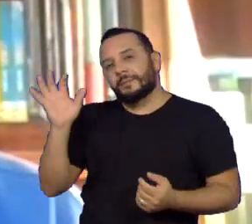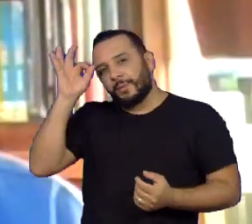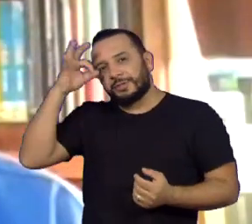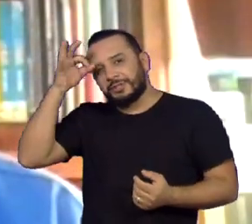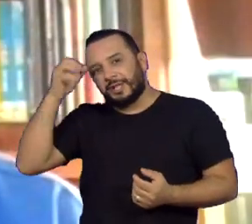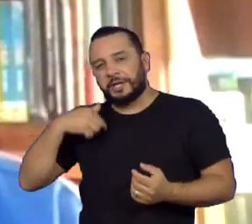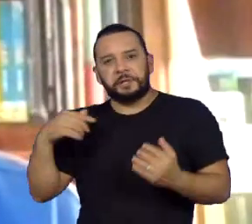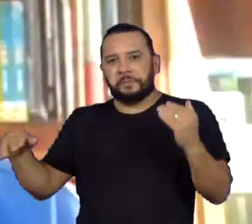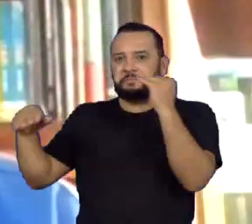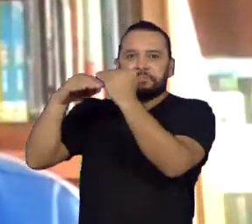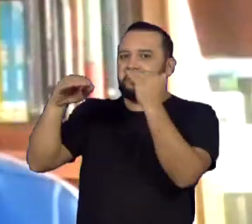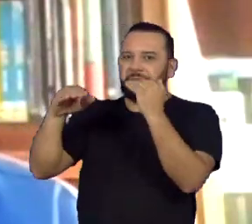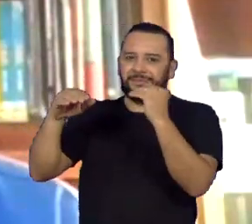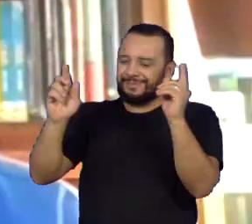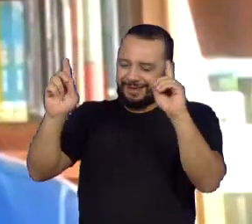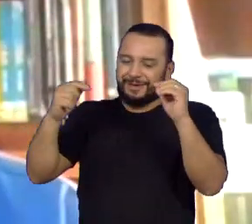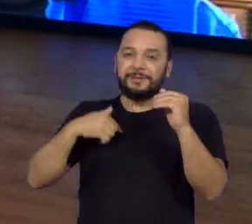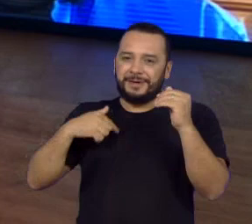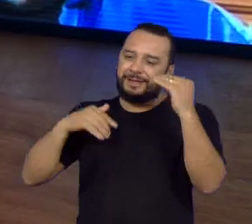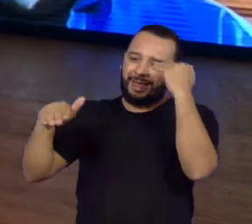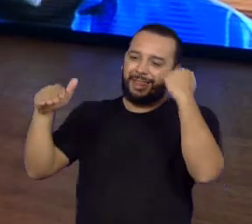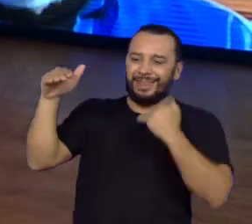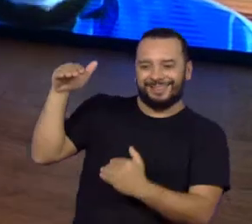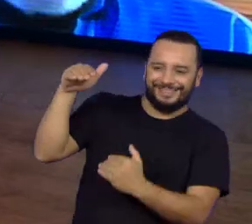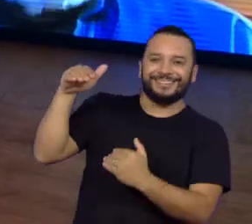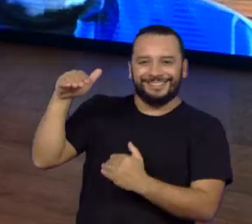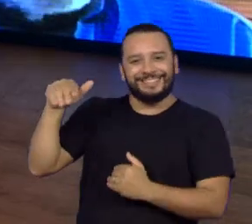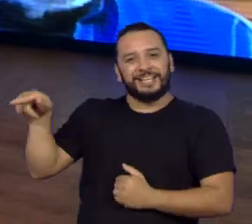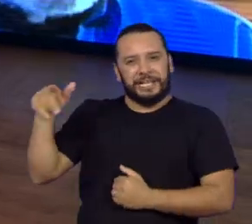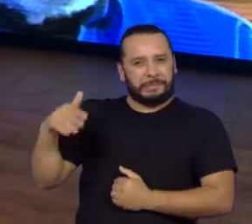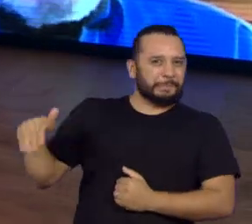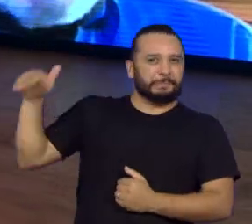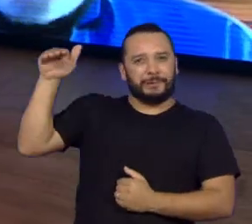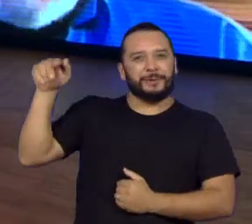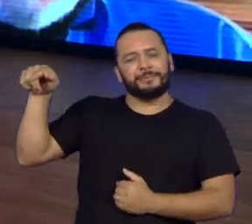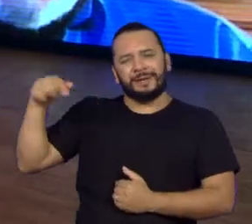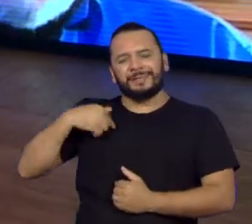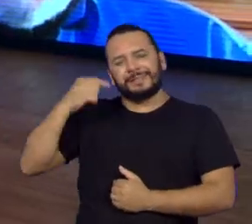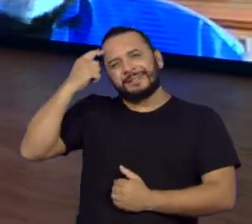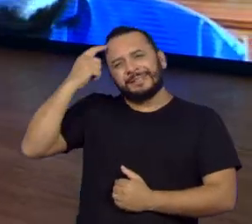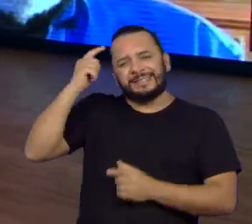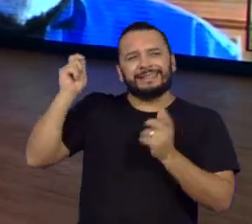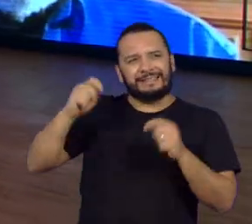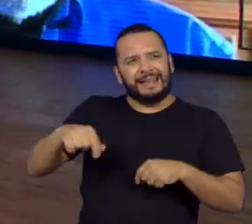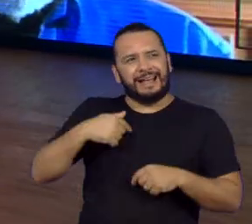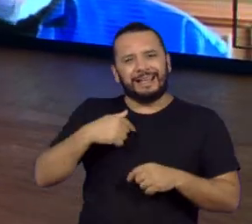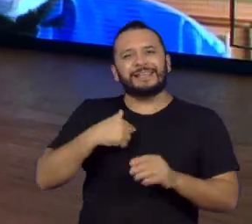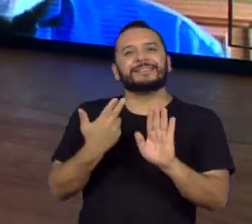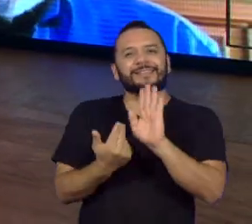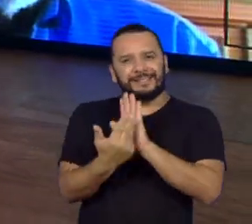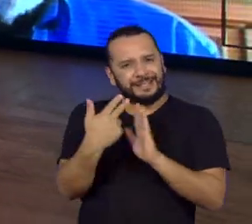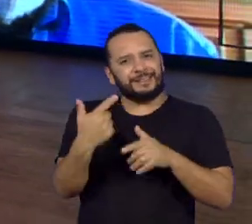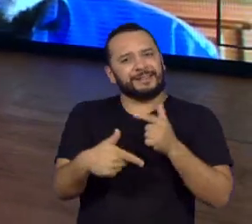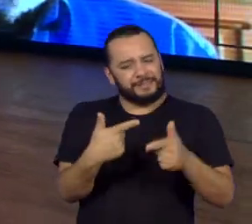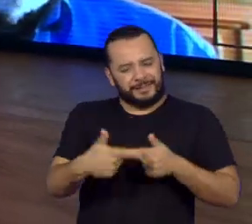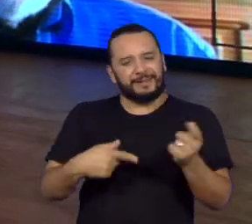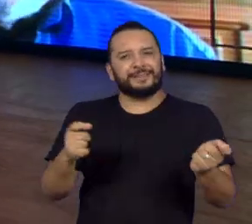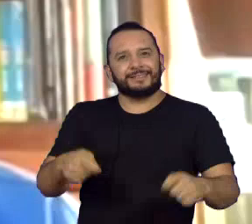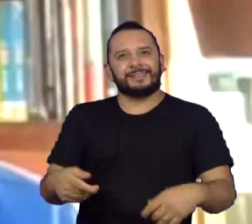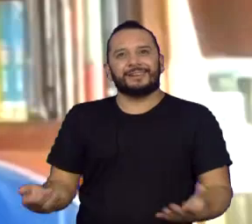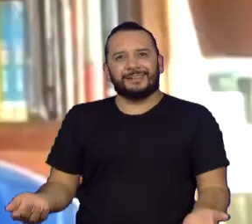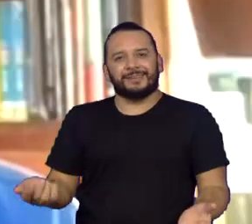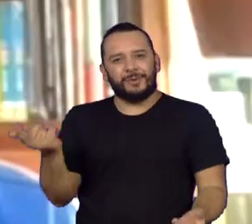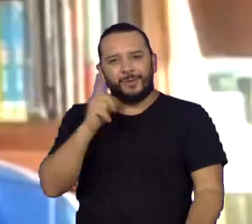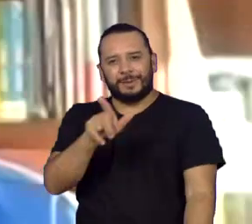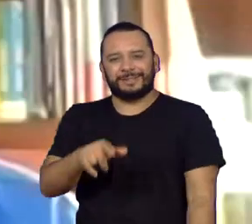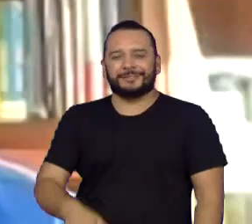ao Portinari, pelo amor de Deus, mas eu me sentia capaz de fazer uma carreira desenhando, e